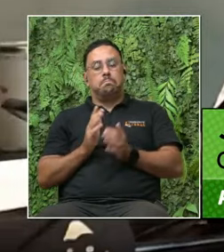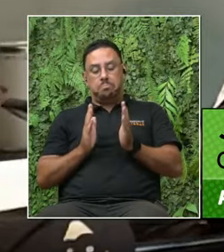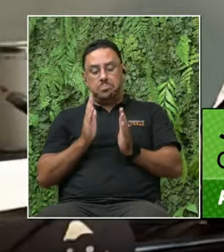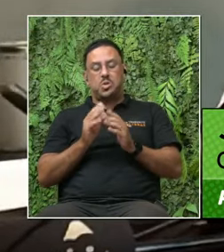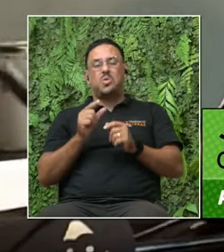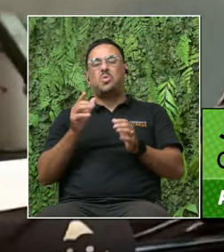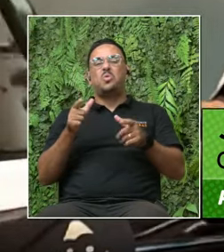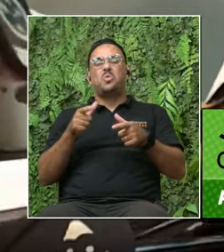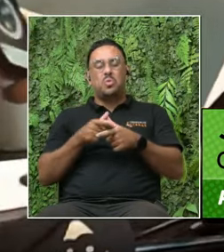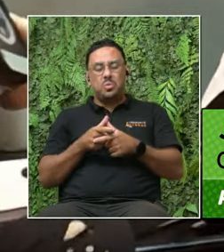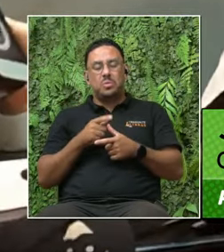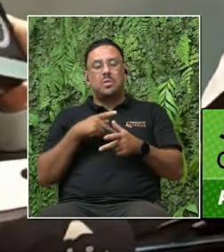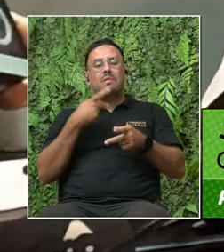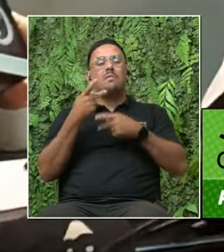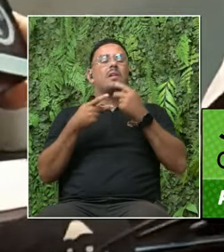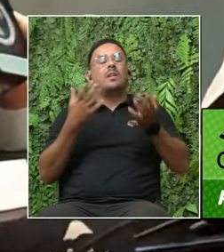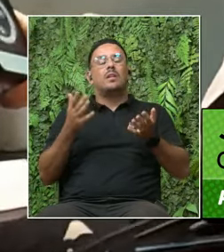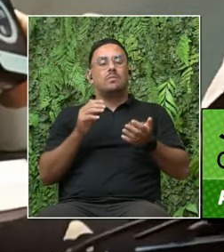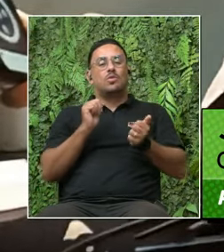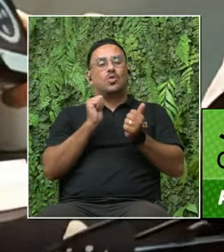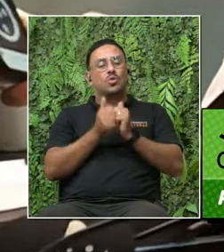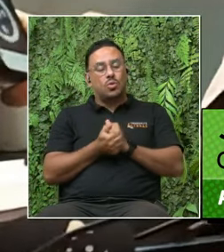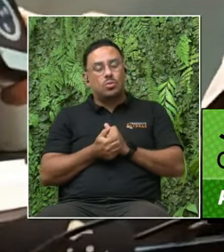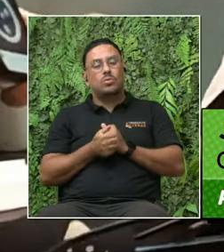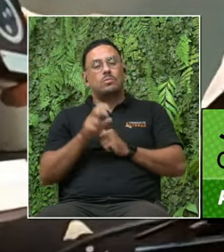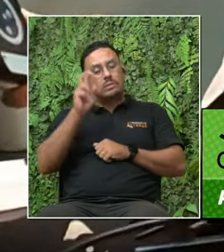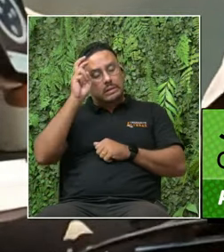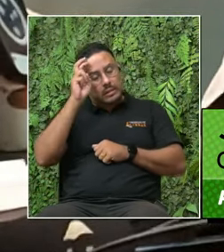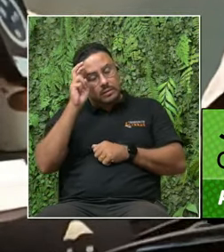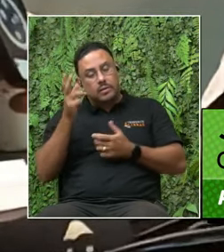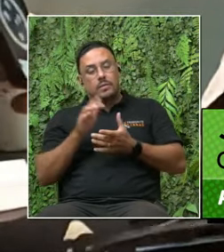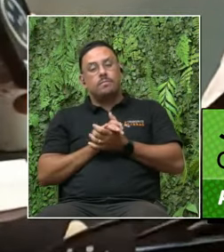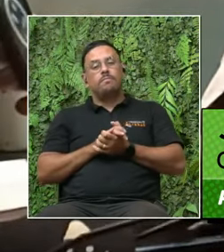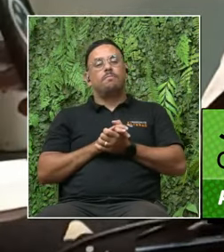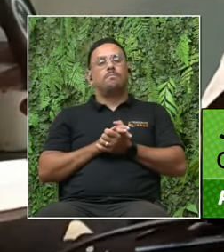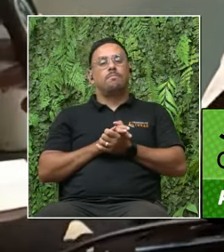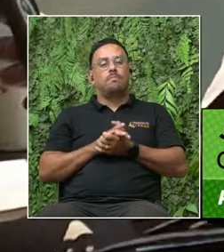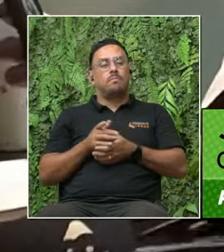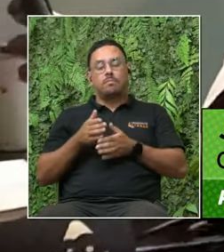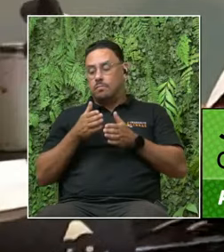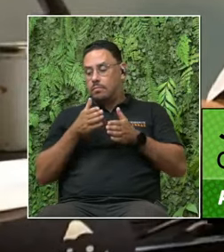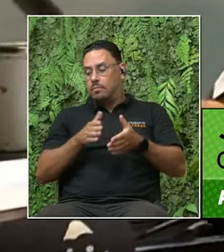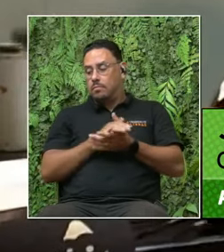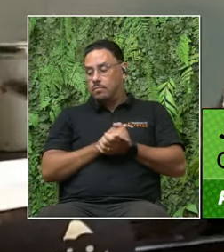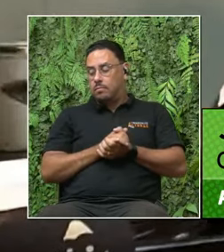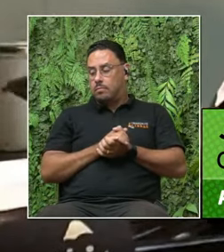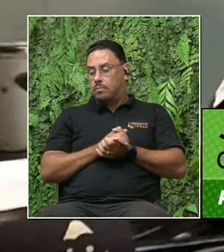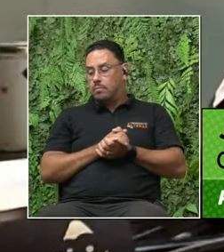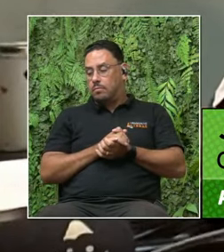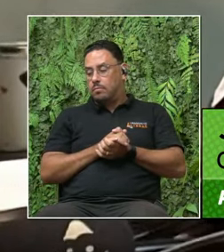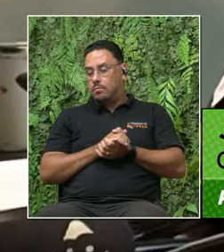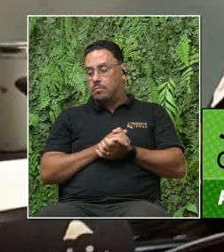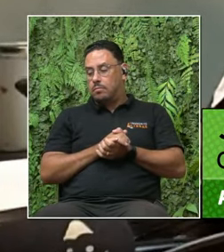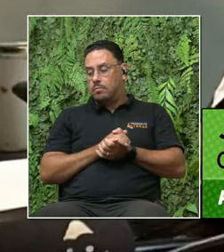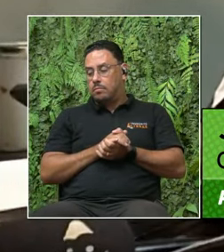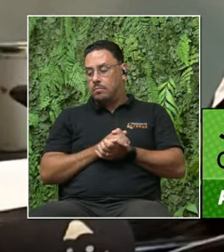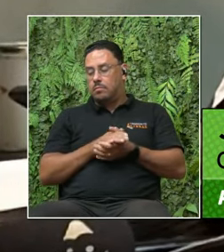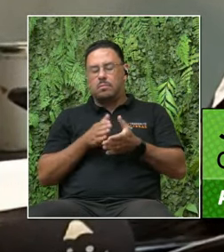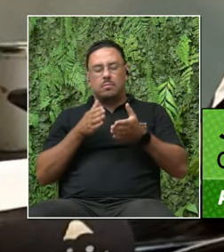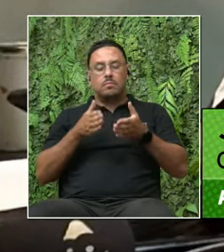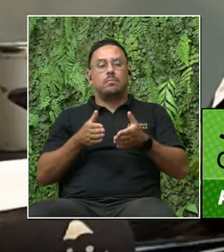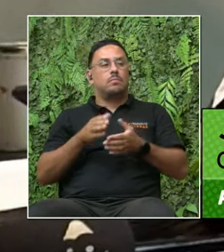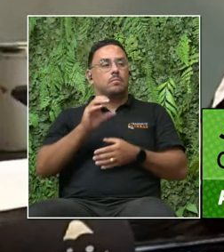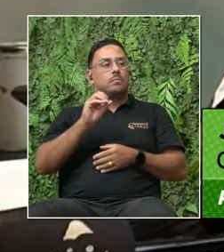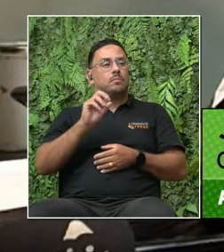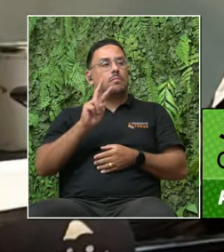e a gente já comentava isso né no jogo da do meio de semana da quinta-feira está chegando está chegando me ouve